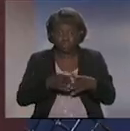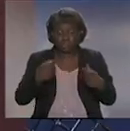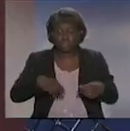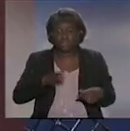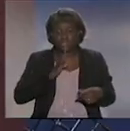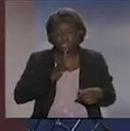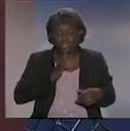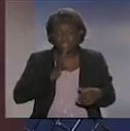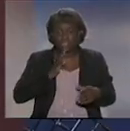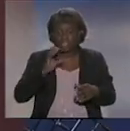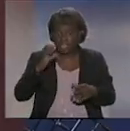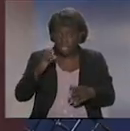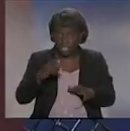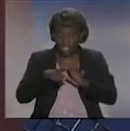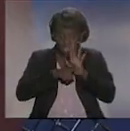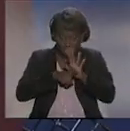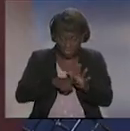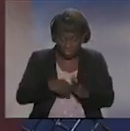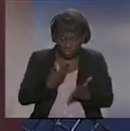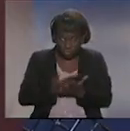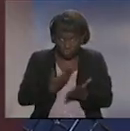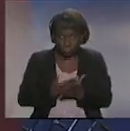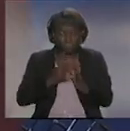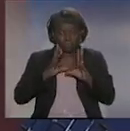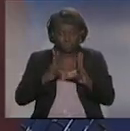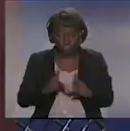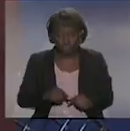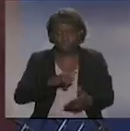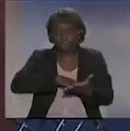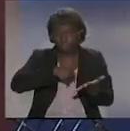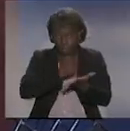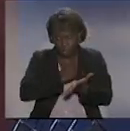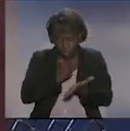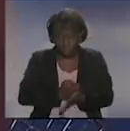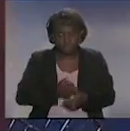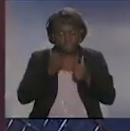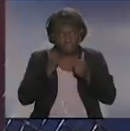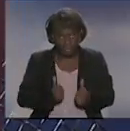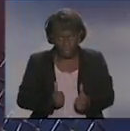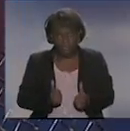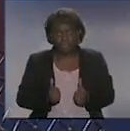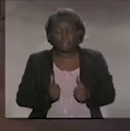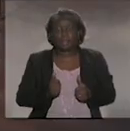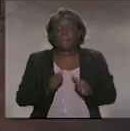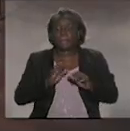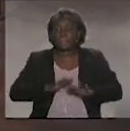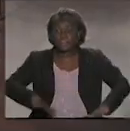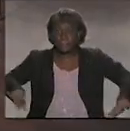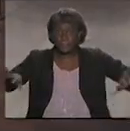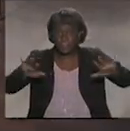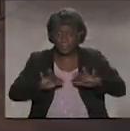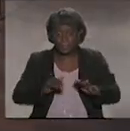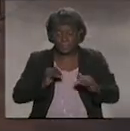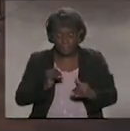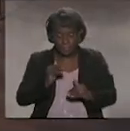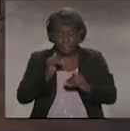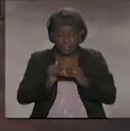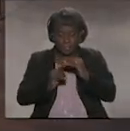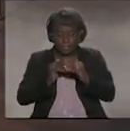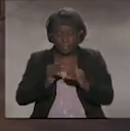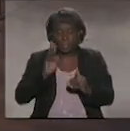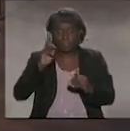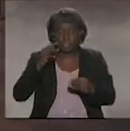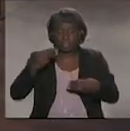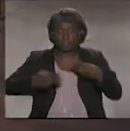instituição reconhecida, científica, que faça todos os estudos, enfim. E todo esse processo vinha